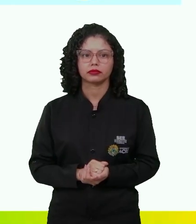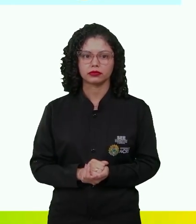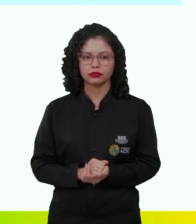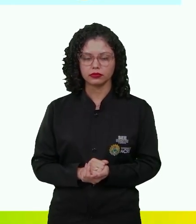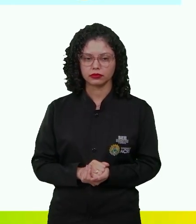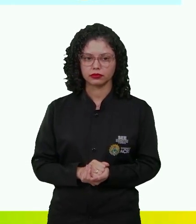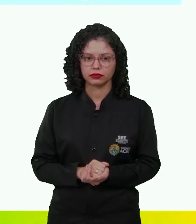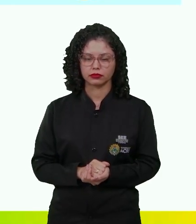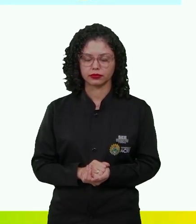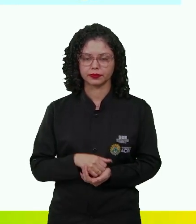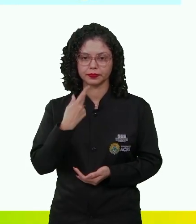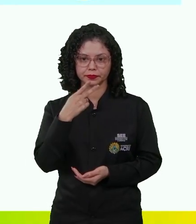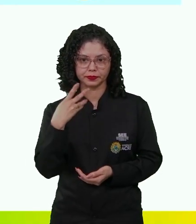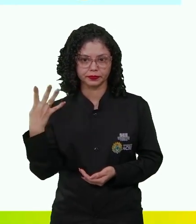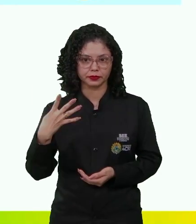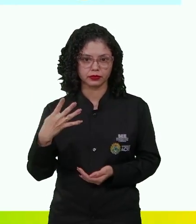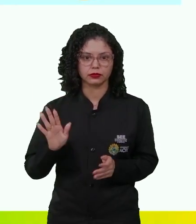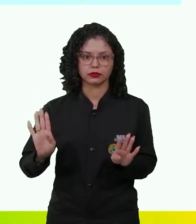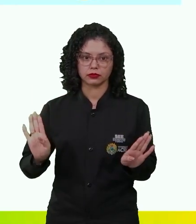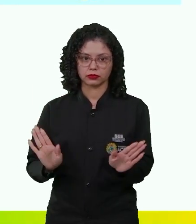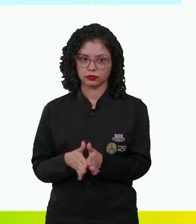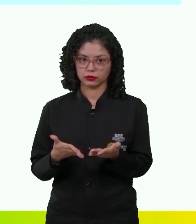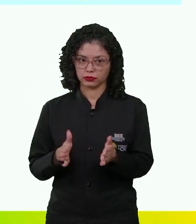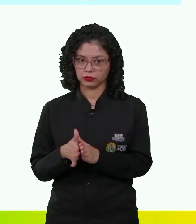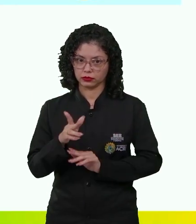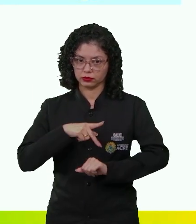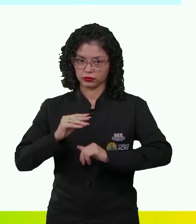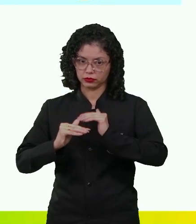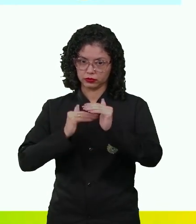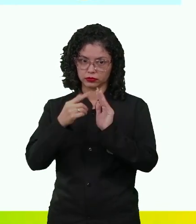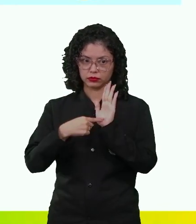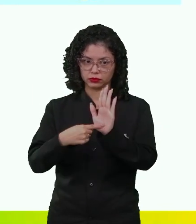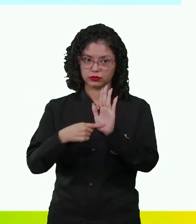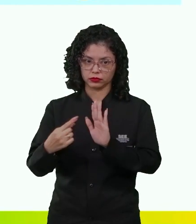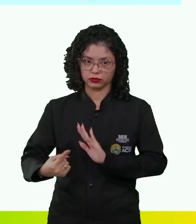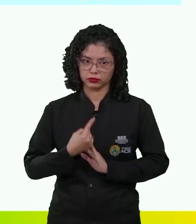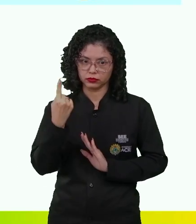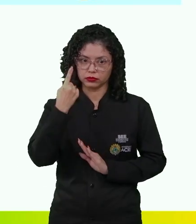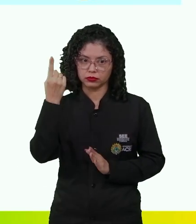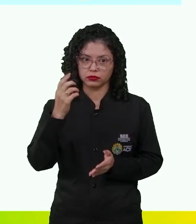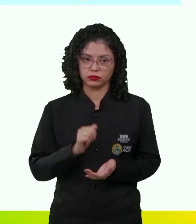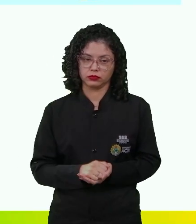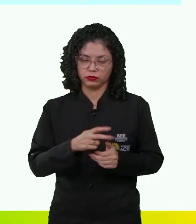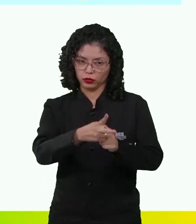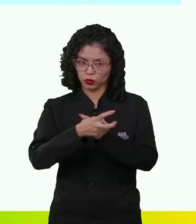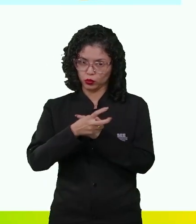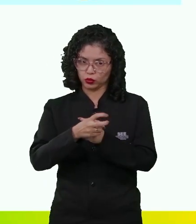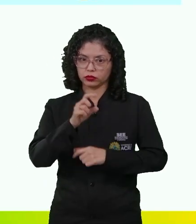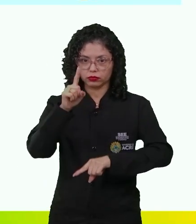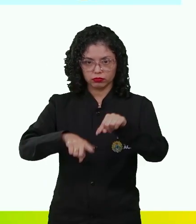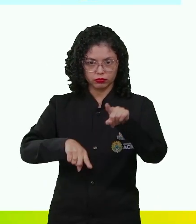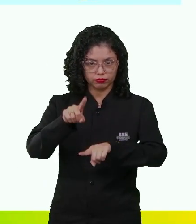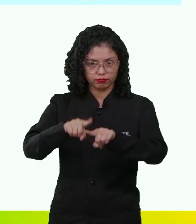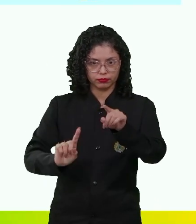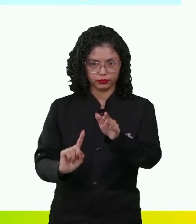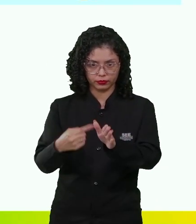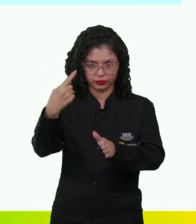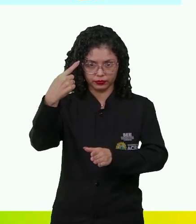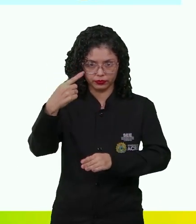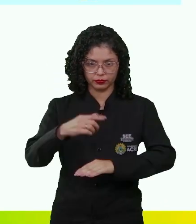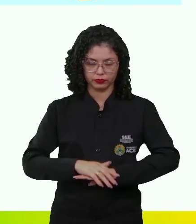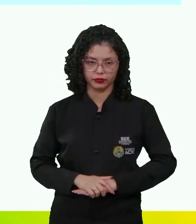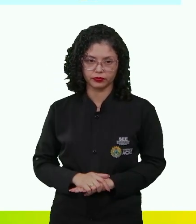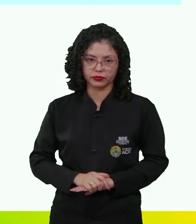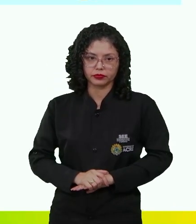quarta afirmativa diz: os países pobres e subdesenvolvidos apresentam altos índices de